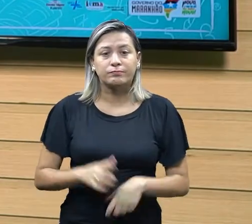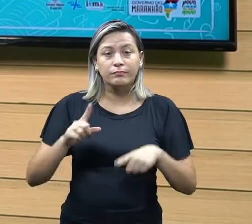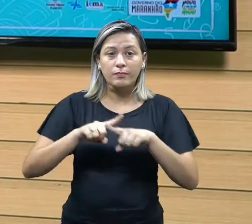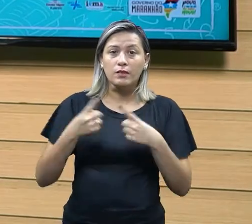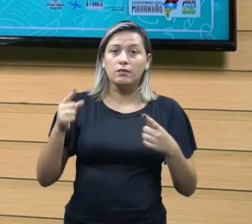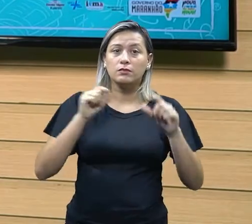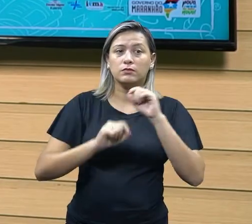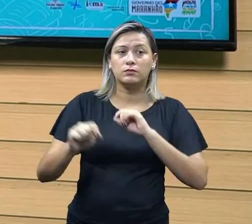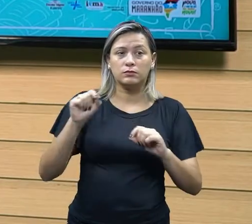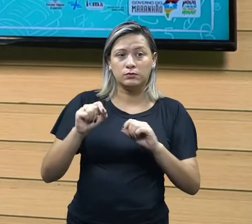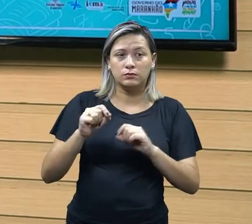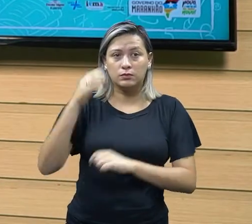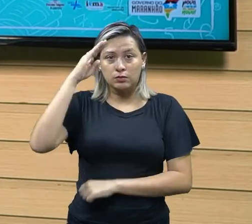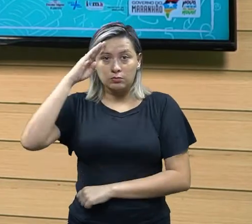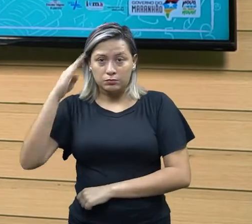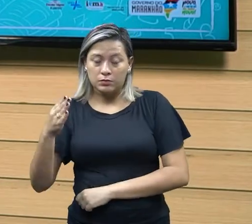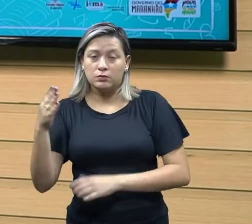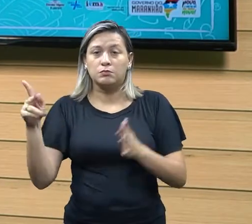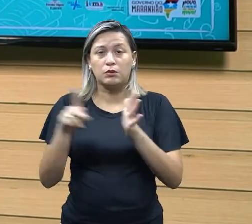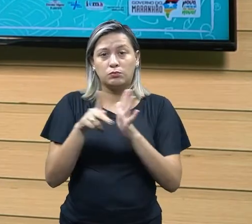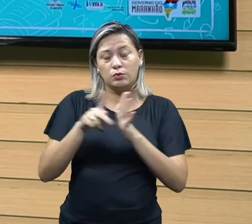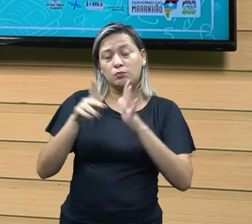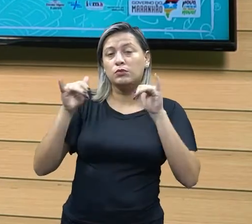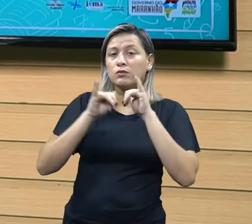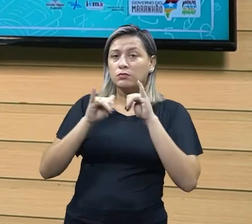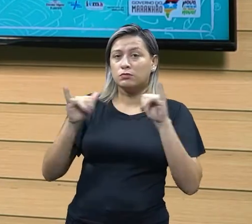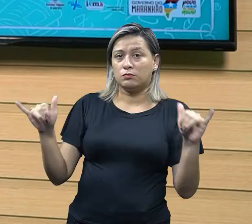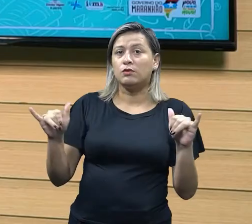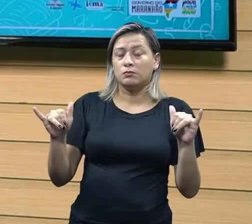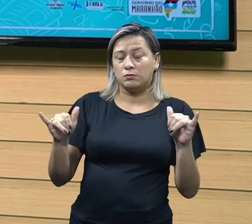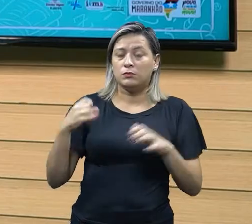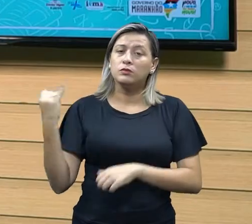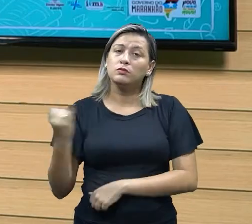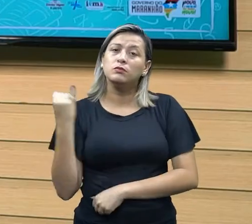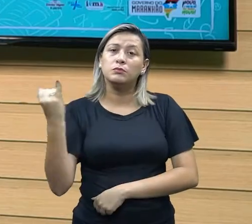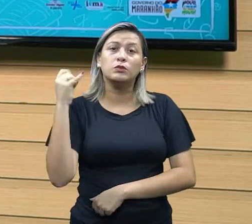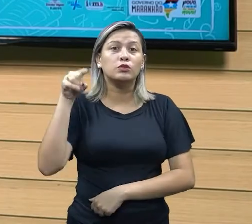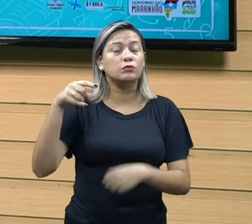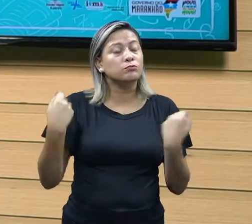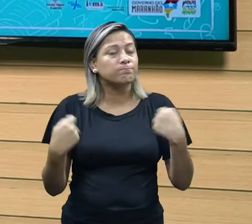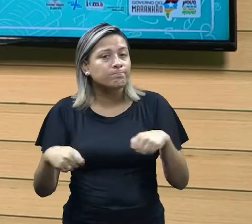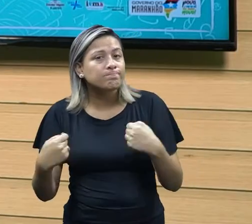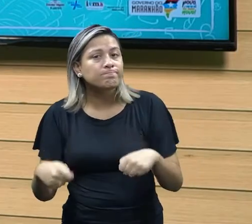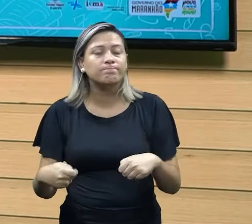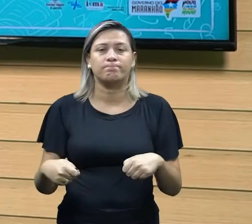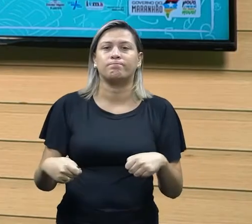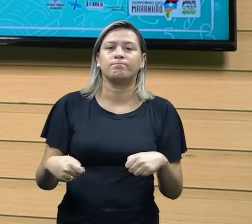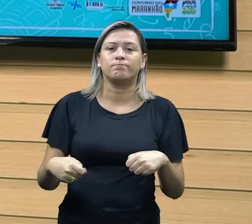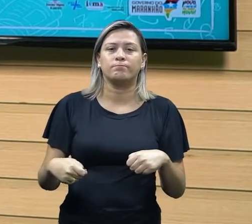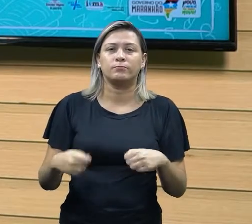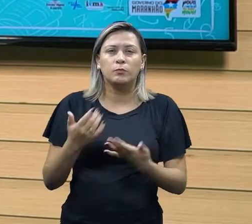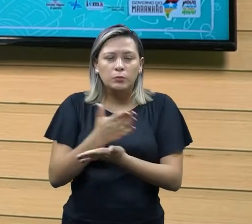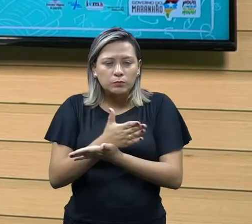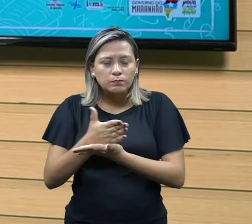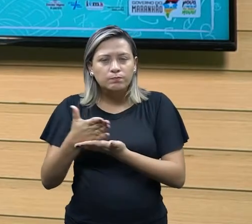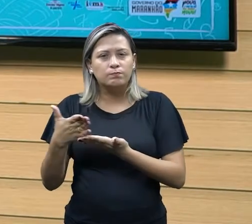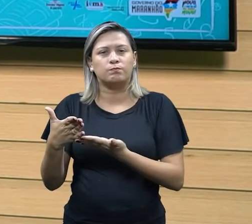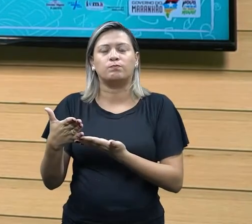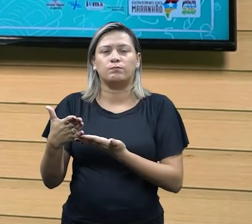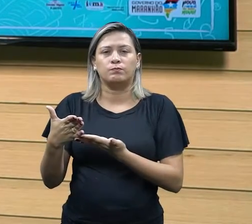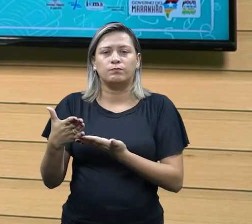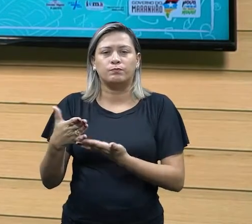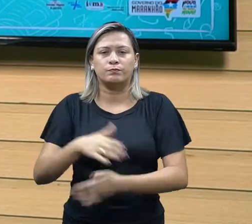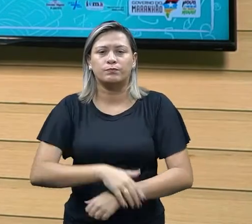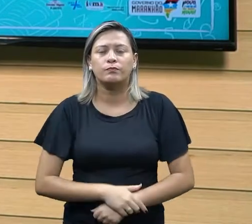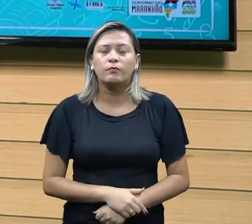vamos falar dos principais, daquelas informações mais importantes, daquelas que você realmente precisa para dar início a